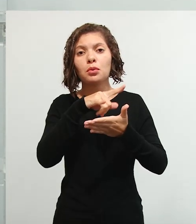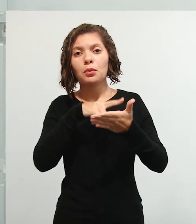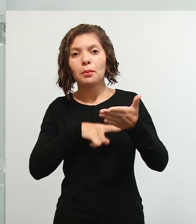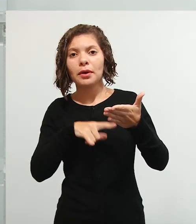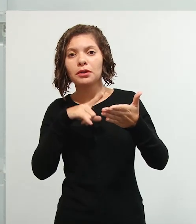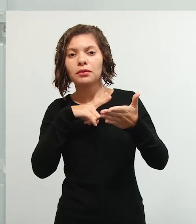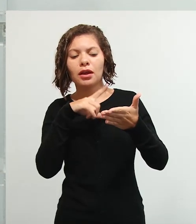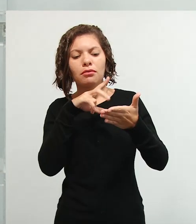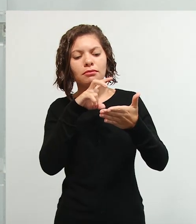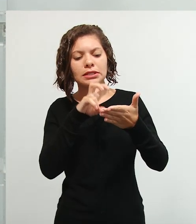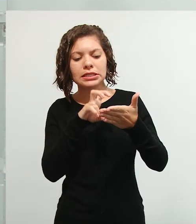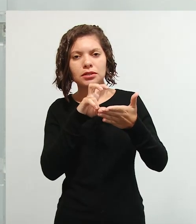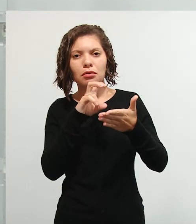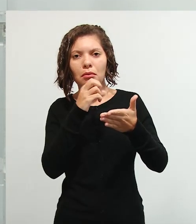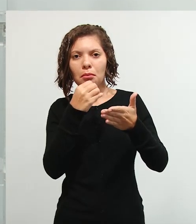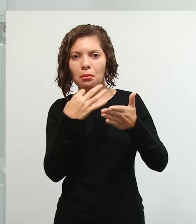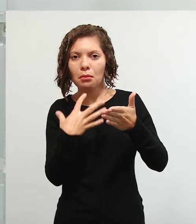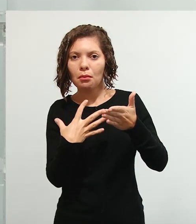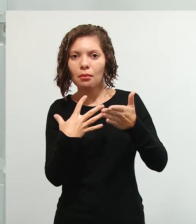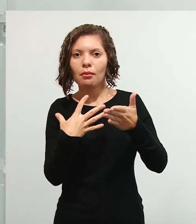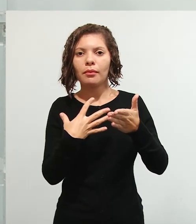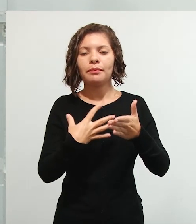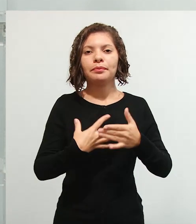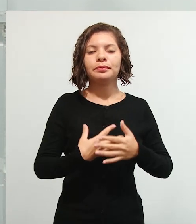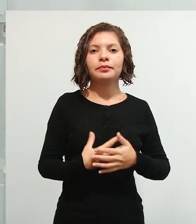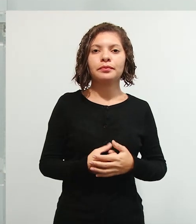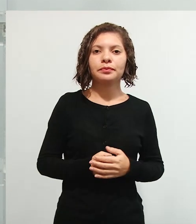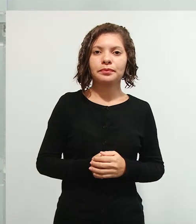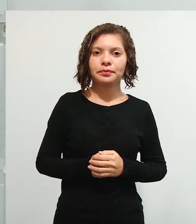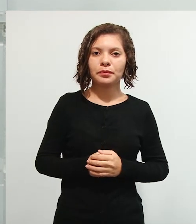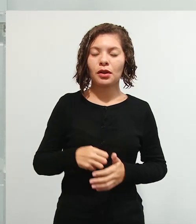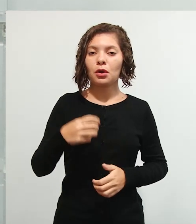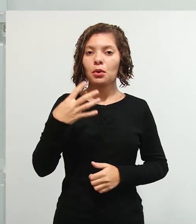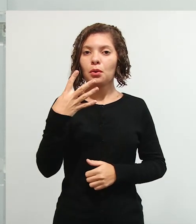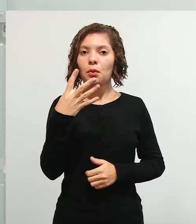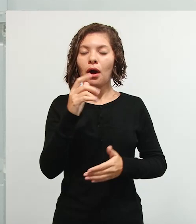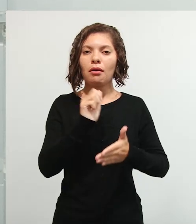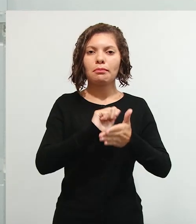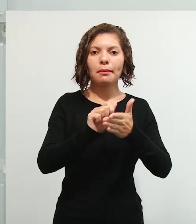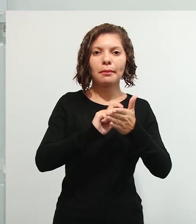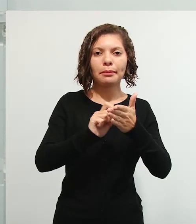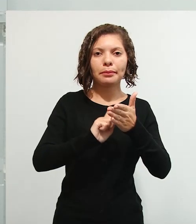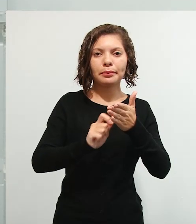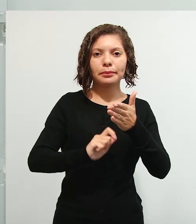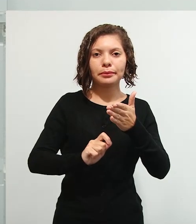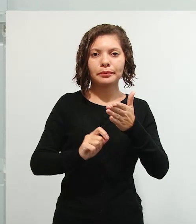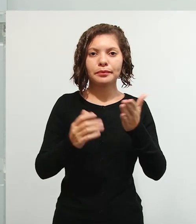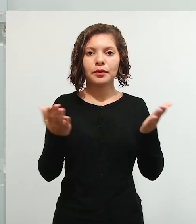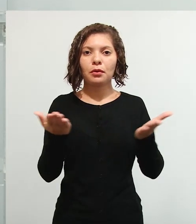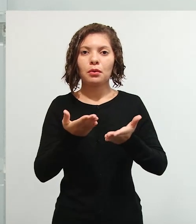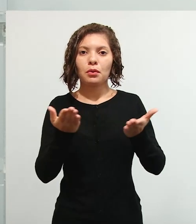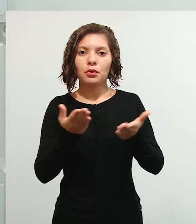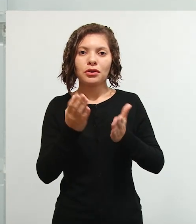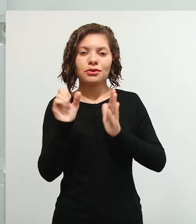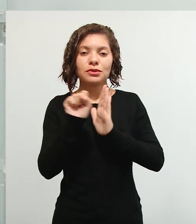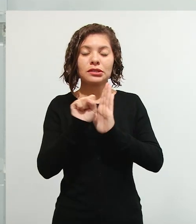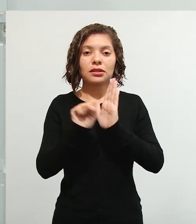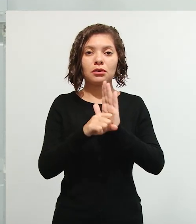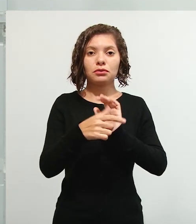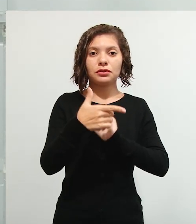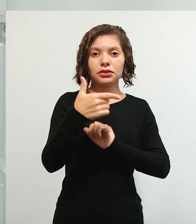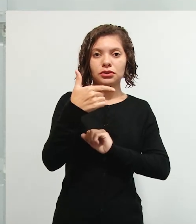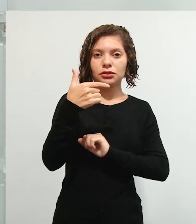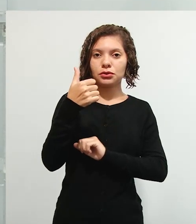documento preconiza 5 preceitos. 4 desses preceitos estão escritos. E hoje, ainda no